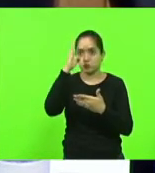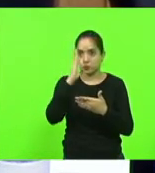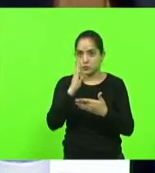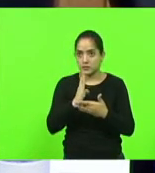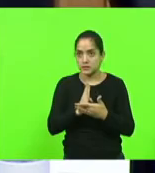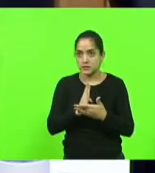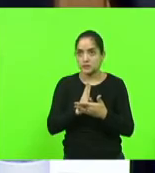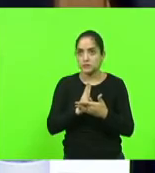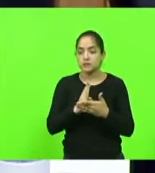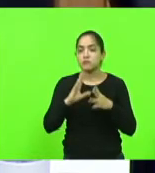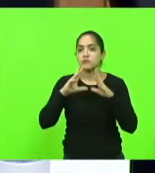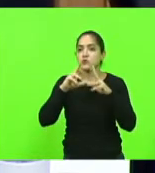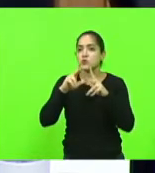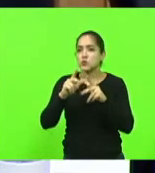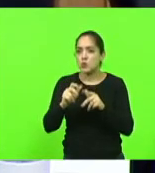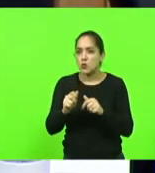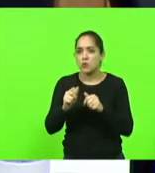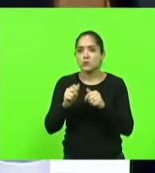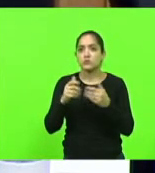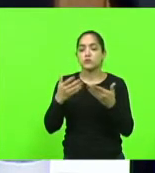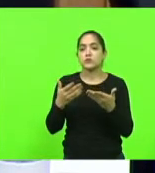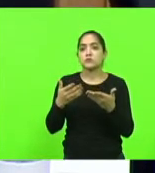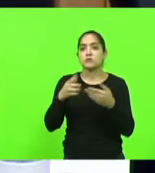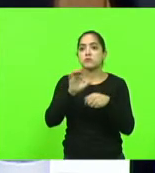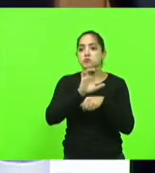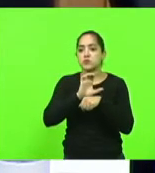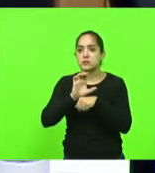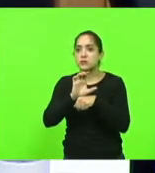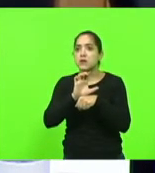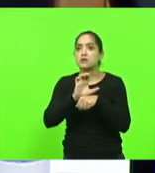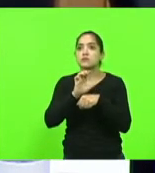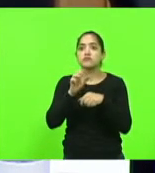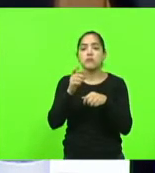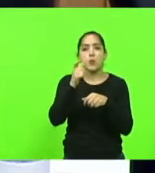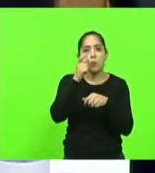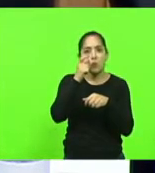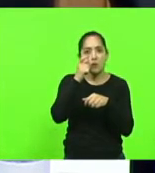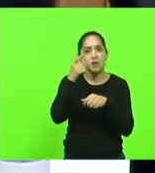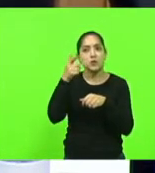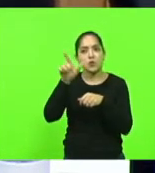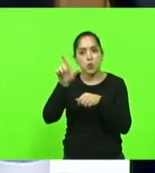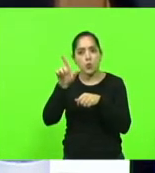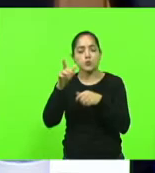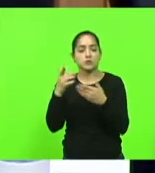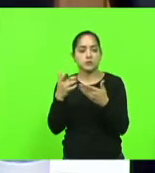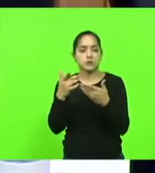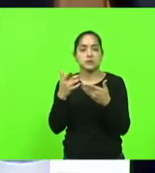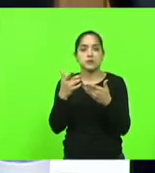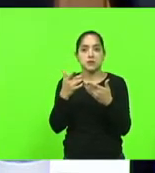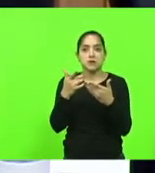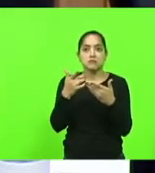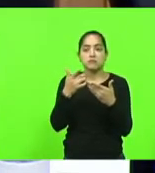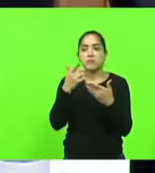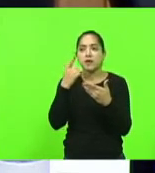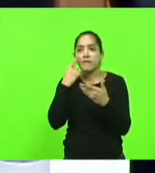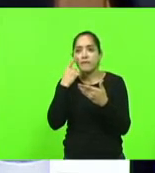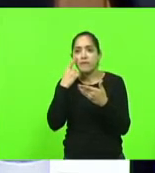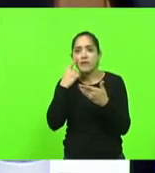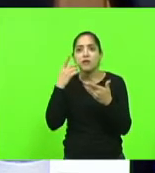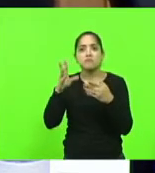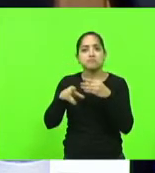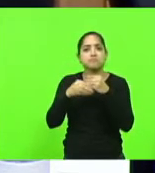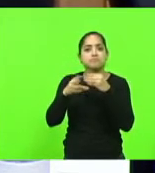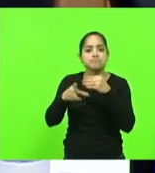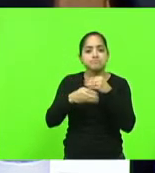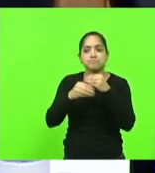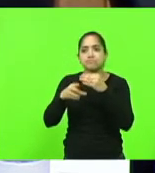de todos os entes federados. Eu acompanho outras assembleias para a gente poder sempre buscar algo que a gente possa agregar,